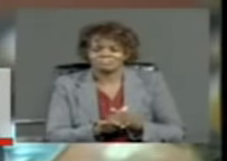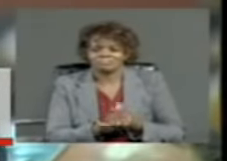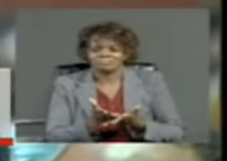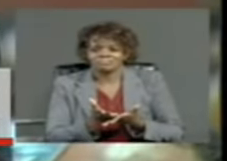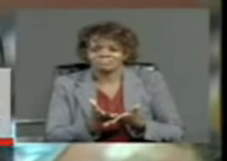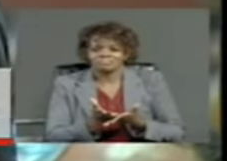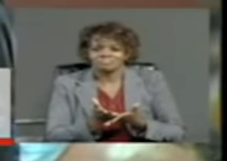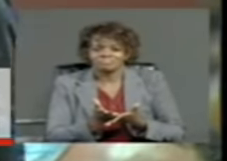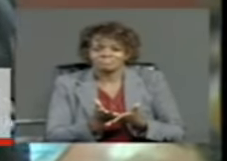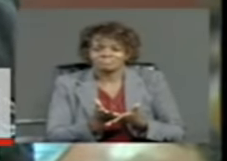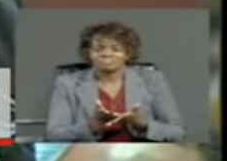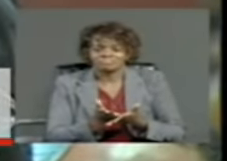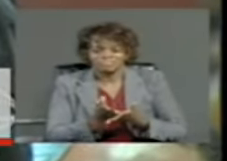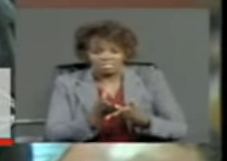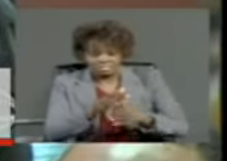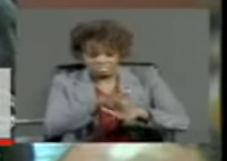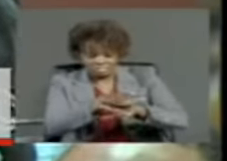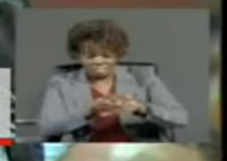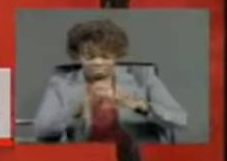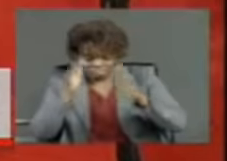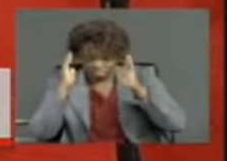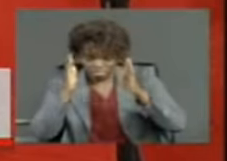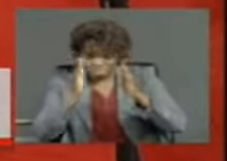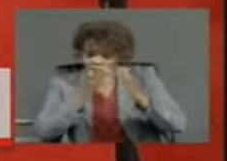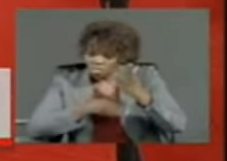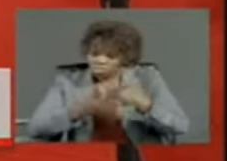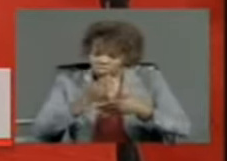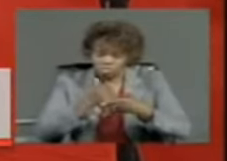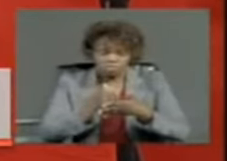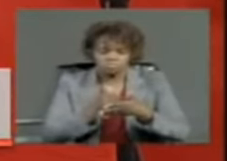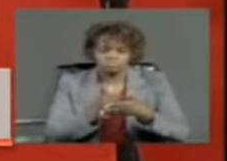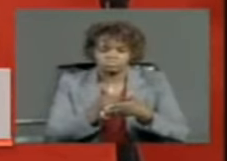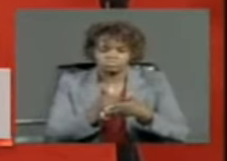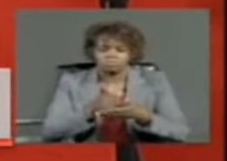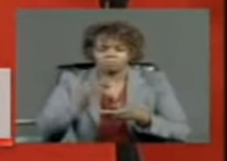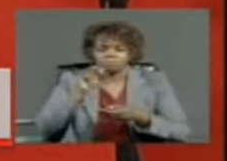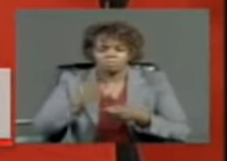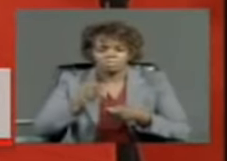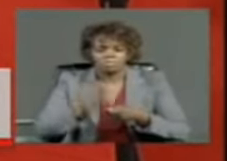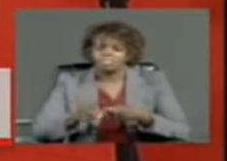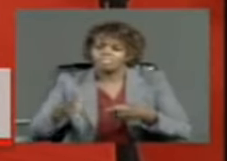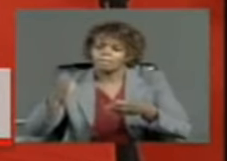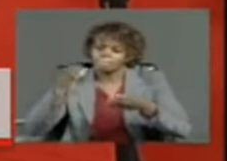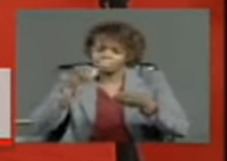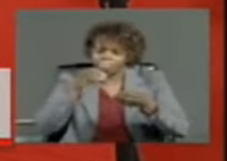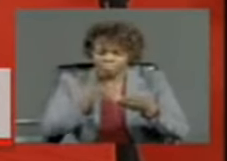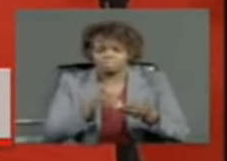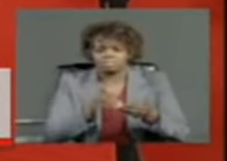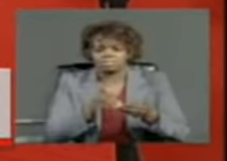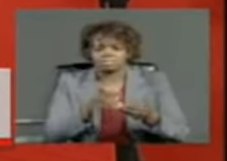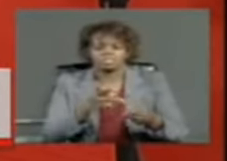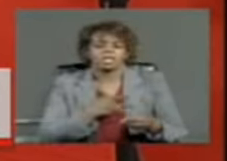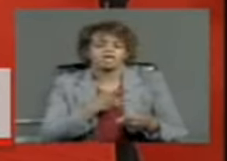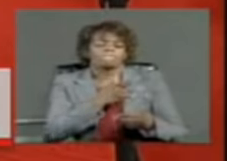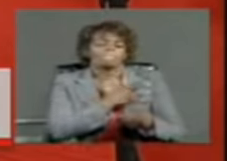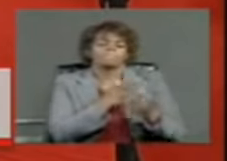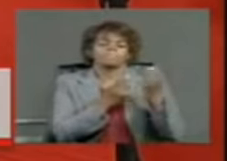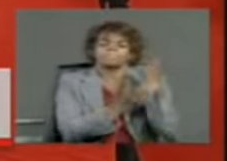Eu apelo e nós apelamos para sermos mais patrióticos do que partidários. Por quê? Eu falei que não tivemos